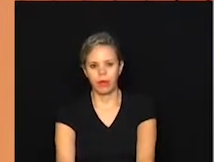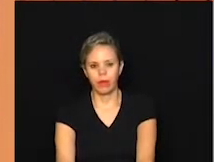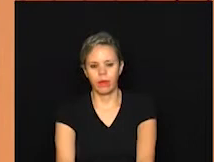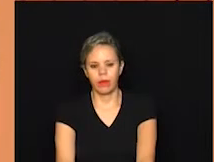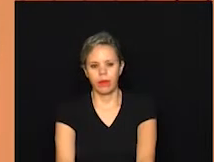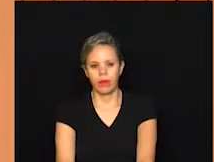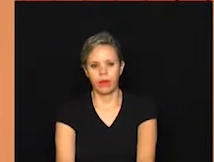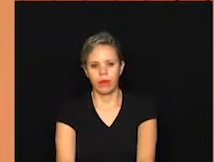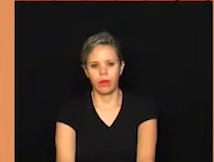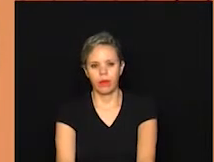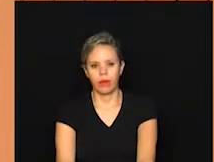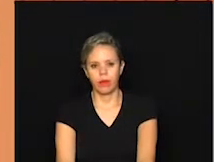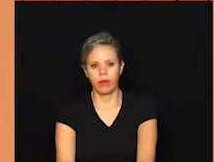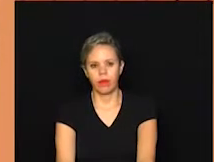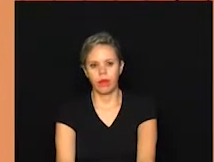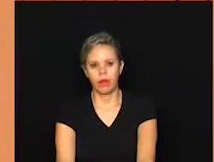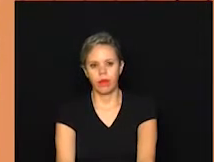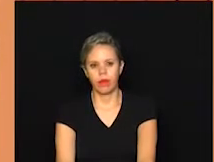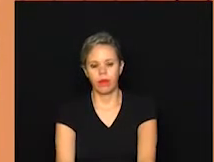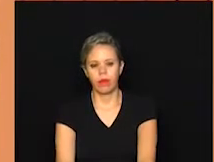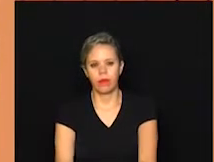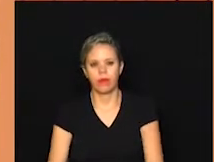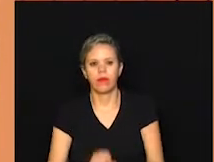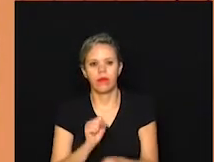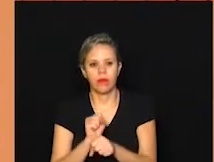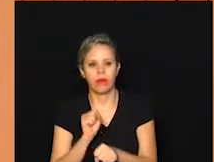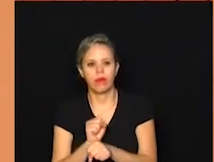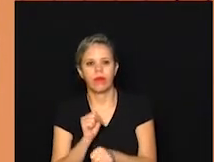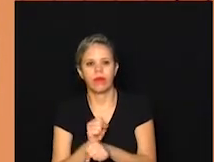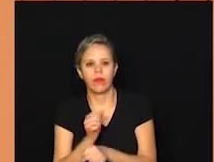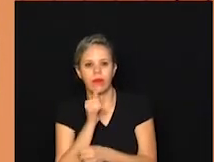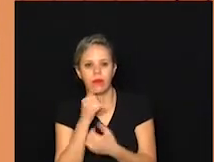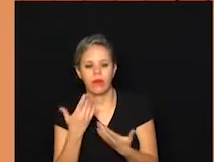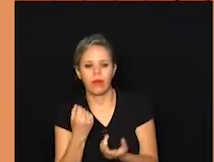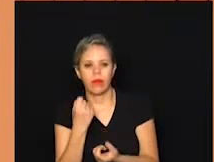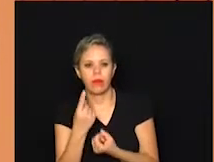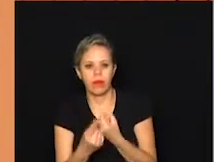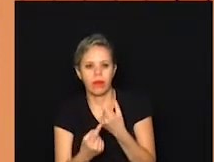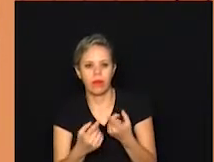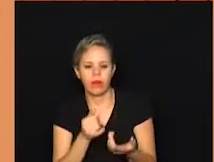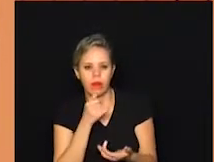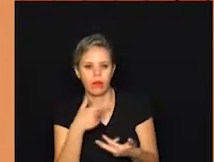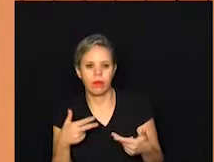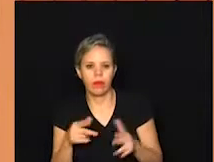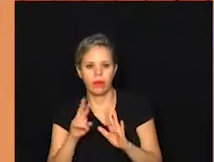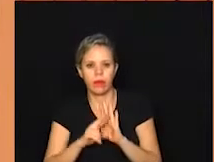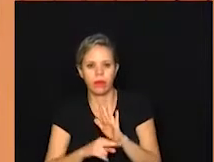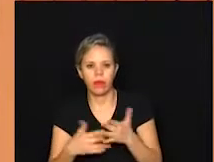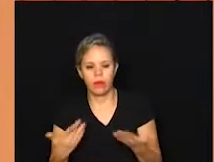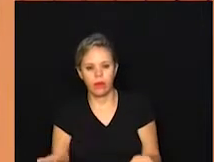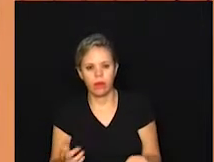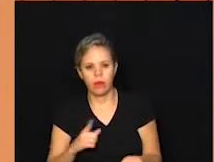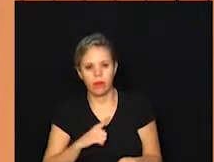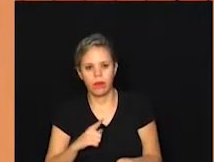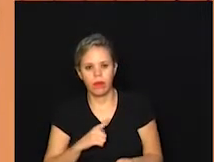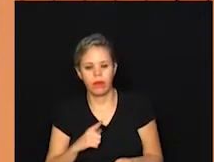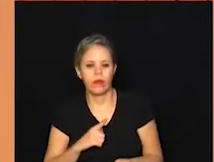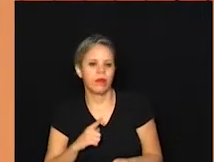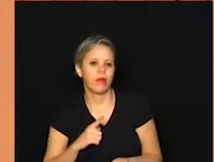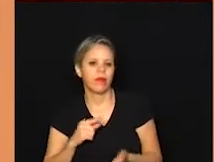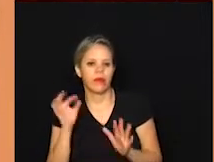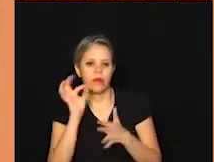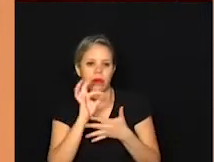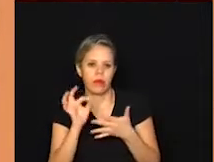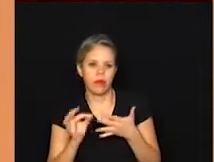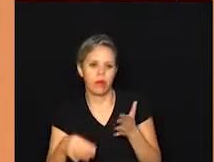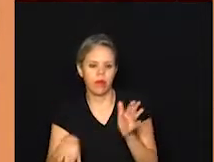comunicacão@campinas.sp.leg.br. Enquanto a gente espera, tem alguns critérios, né? Tem alguns itens, né,